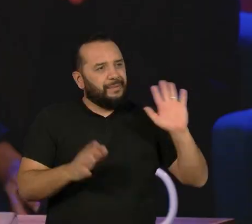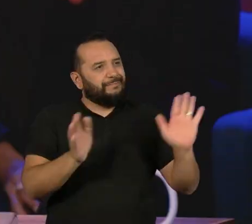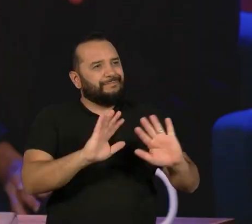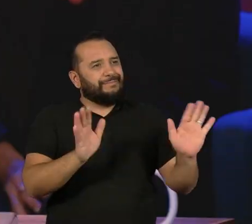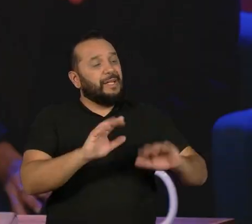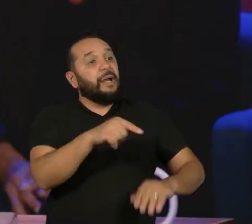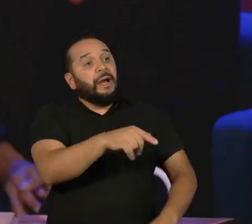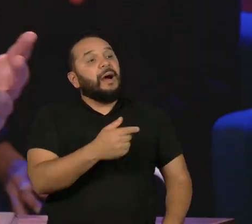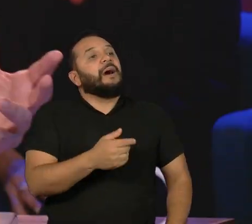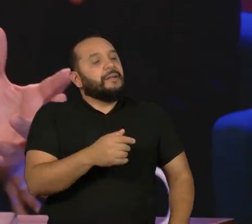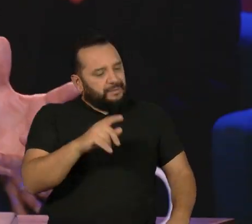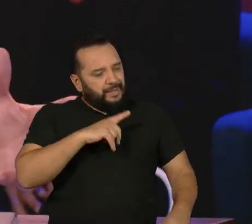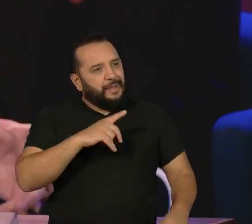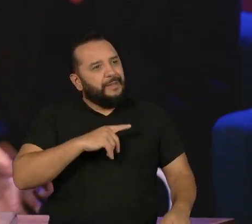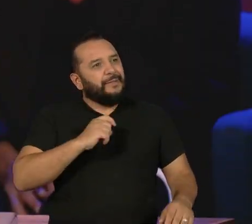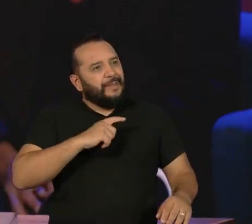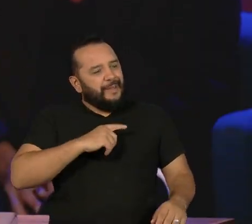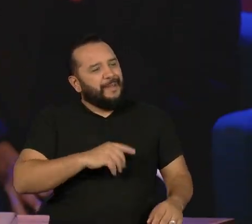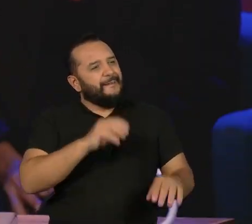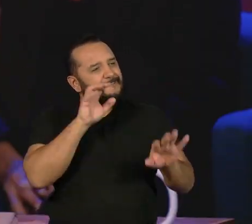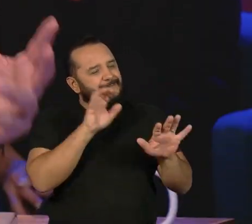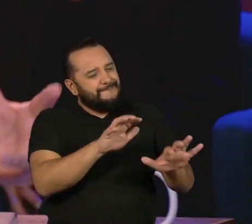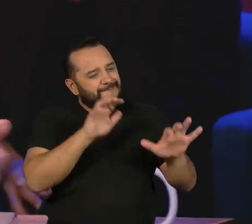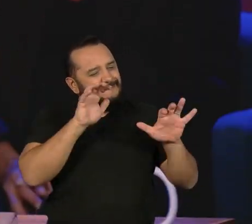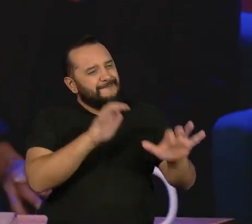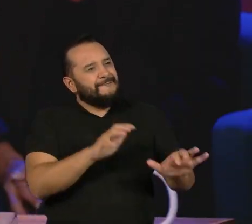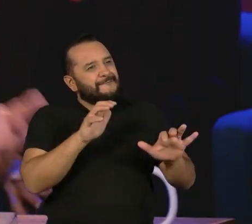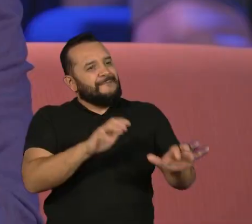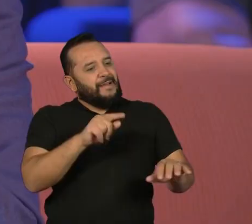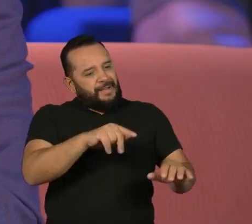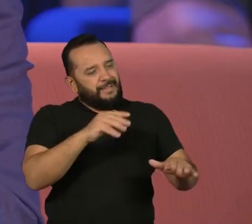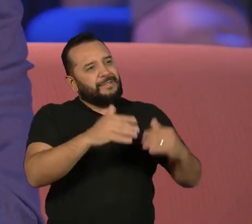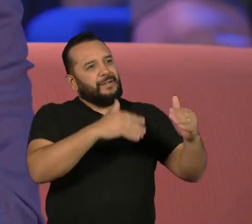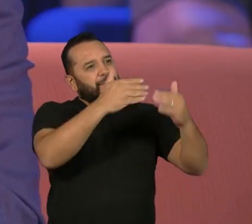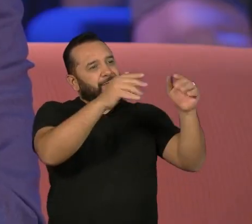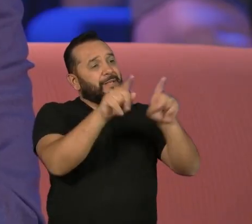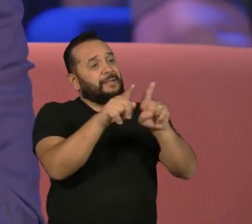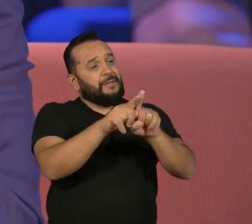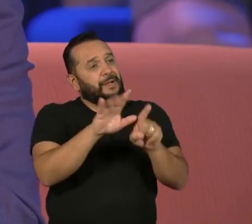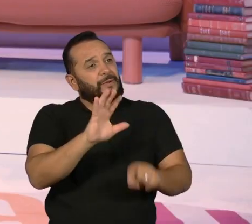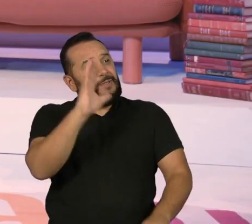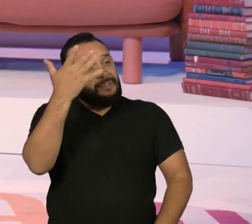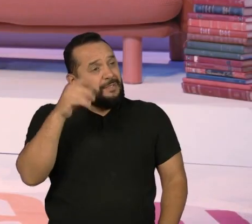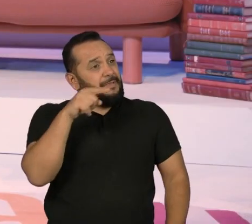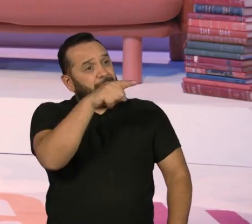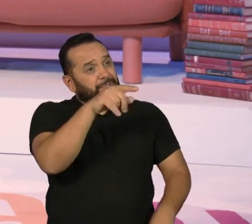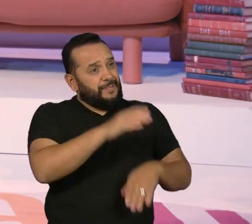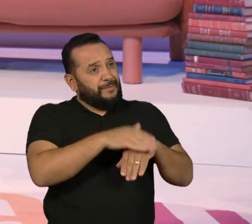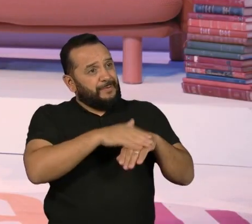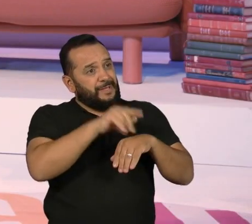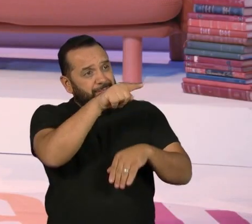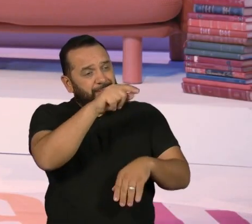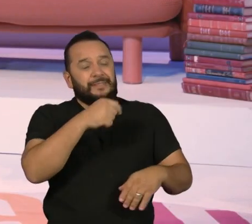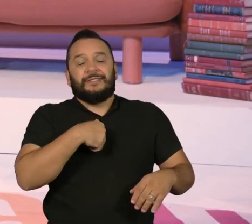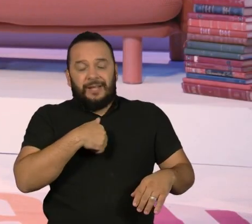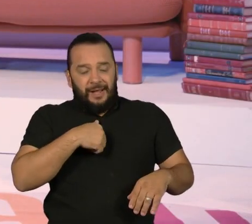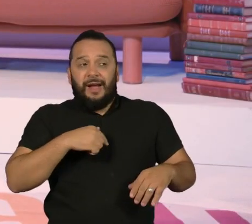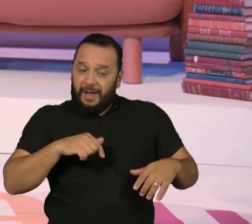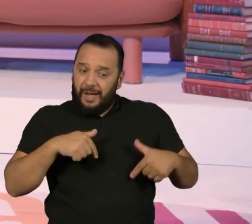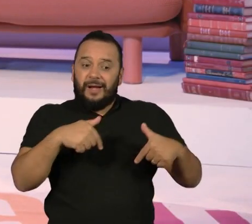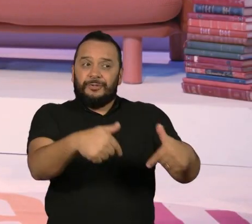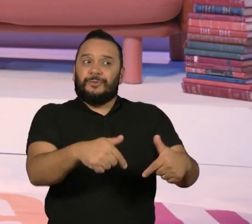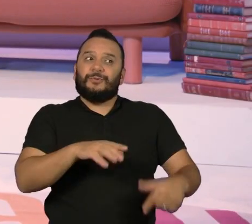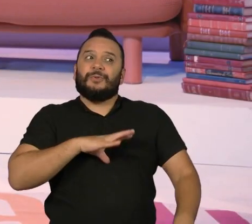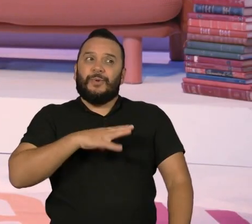criança depende dos estímulos para que ela possa se desenvolver, acontecer. E você fez uma coisa que foi uma atitude muito